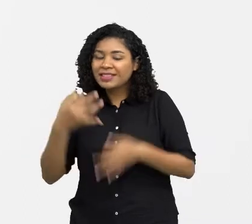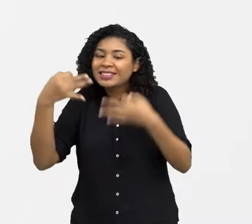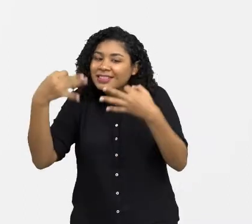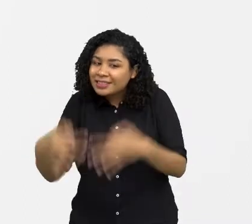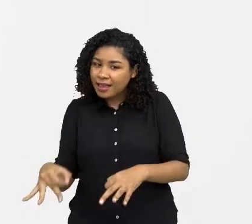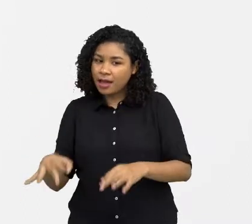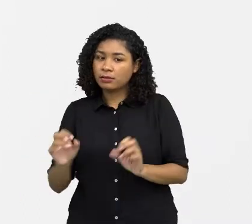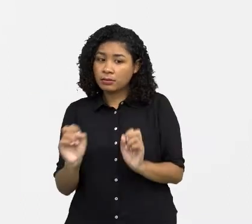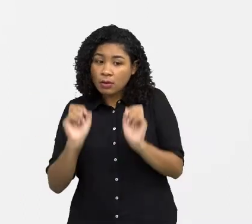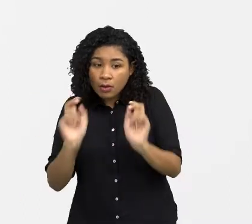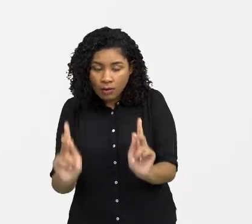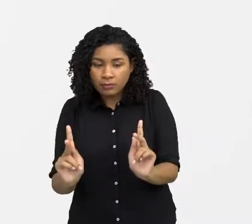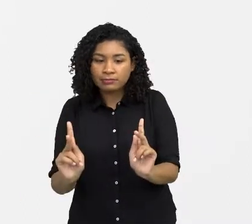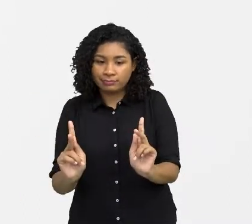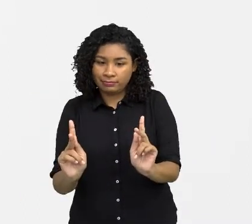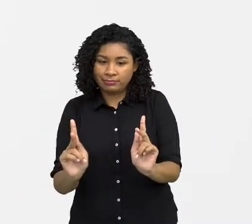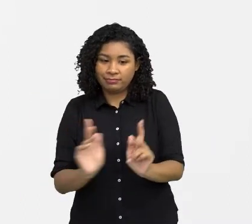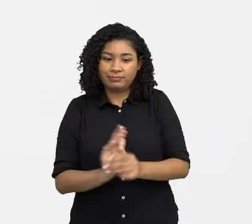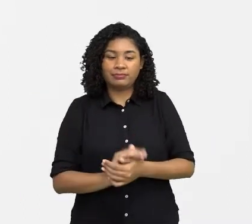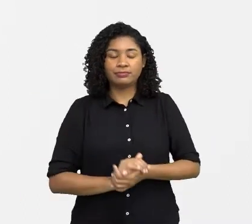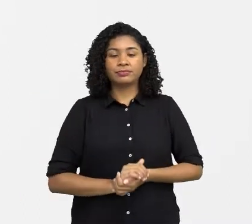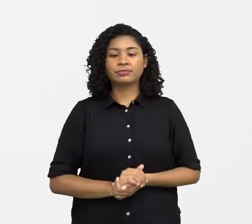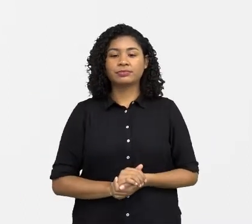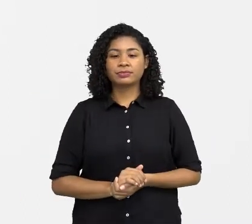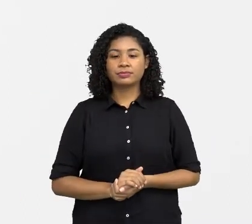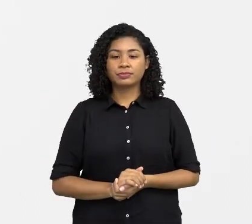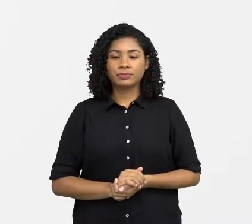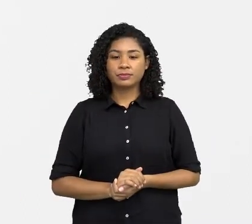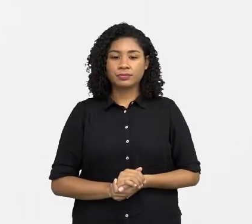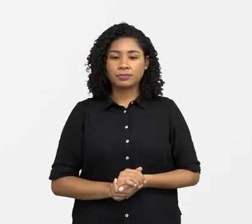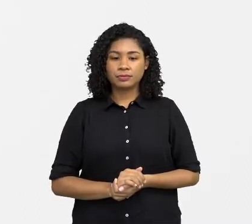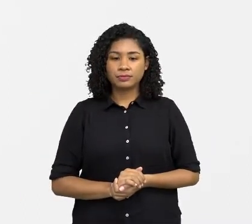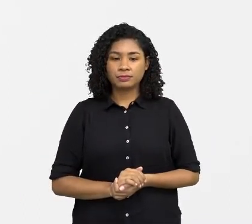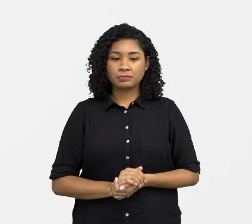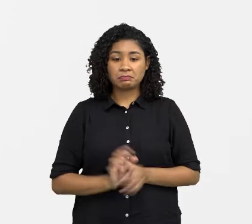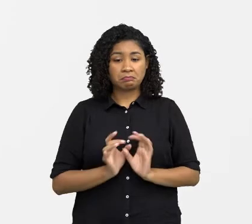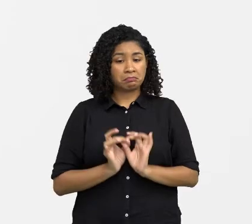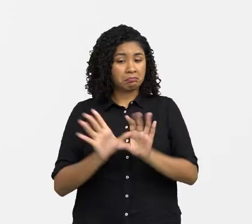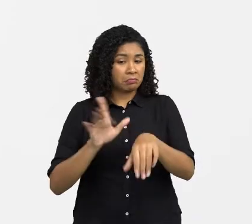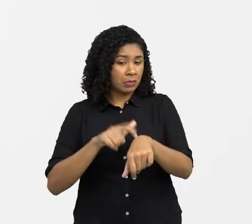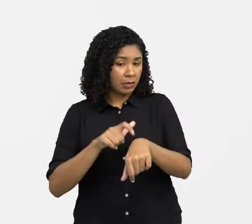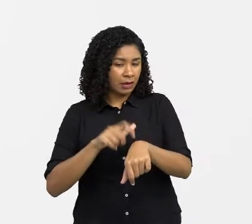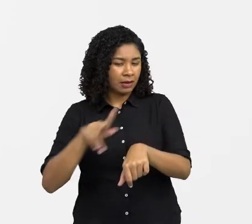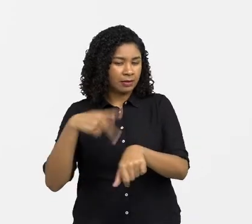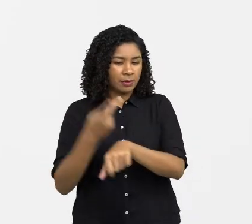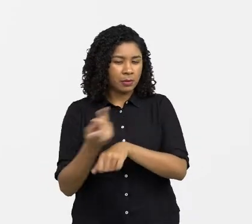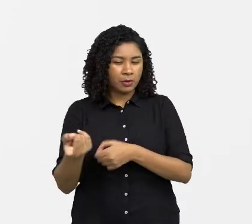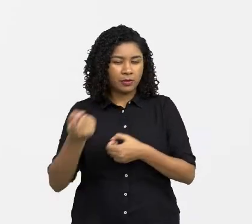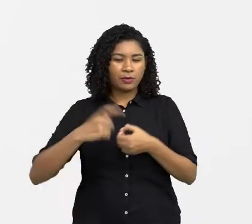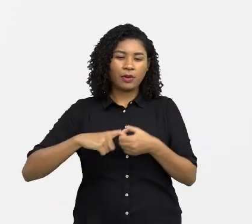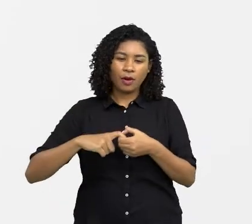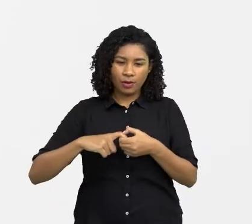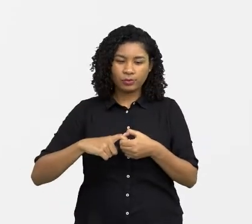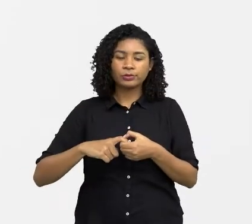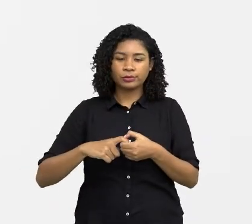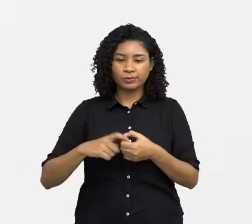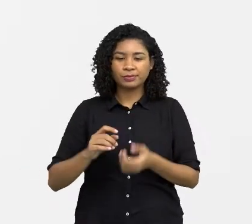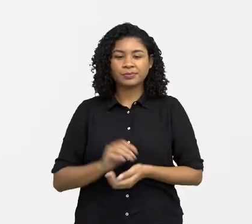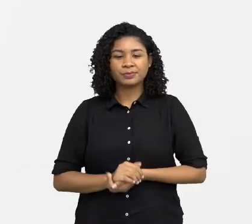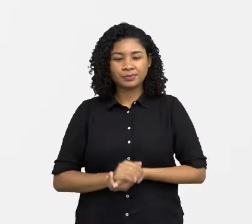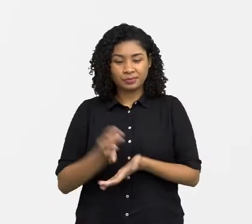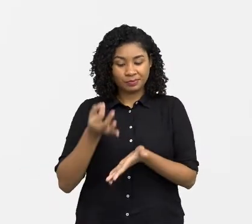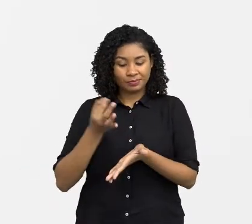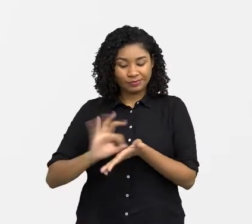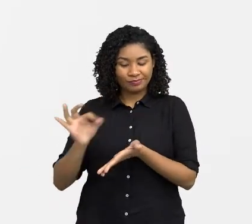né? Para você identificar a alternativa correta. Verifique aí direitinho, daqui a pouco a gente volta com